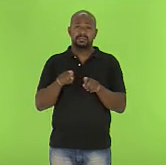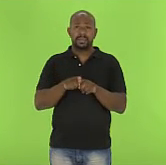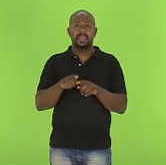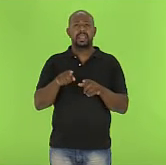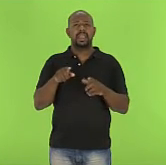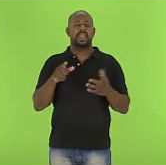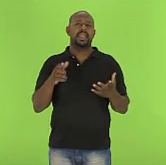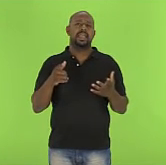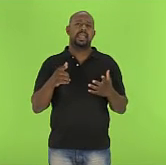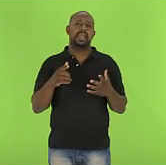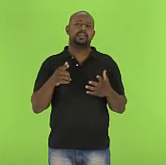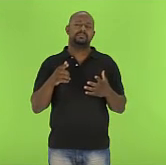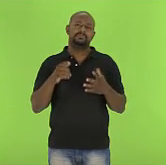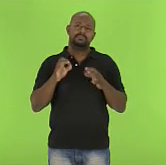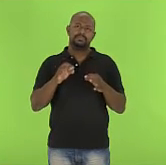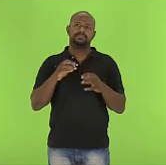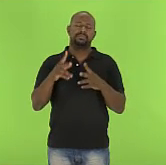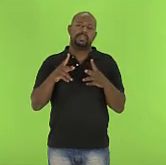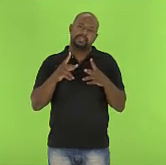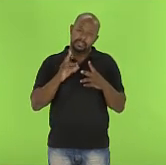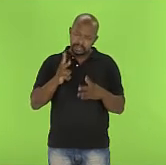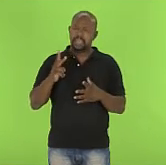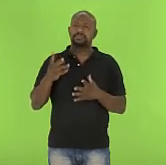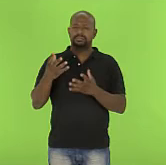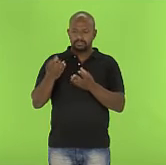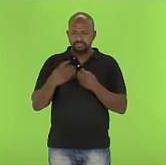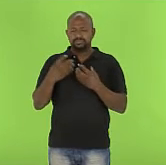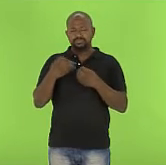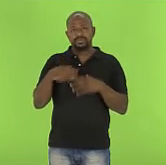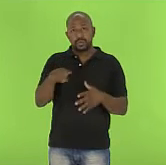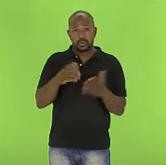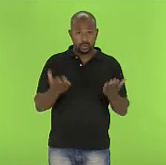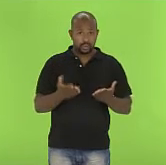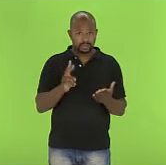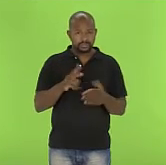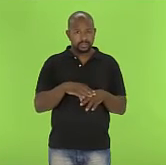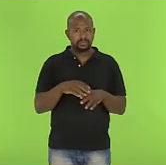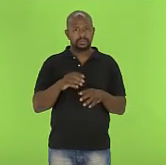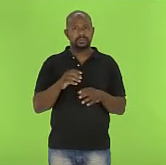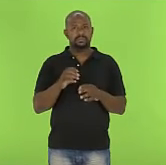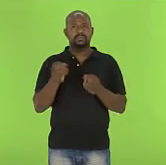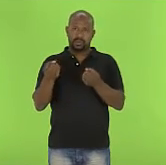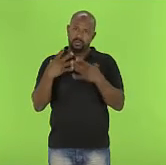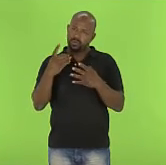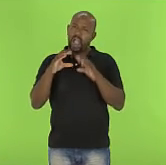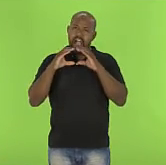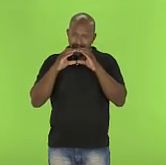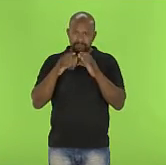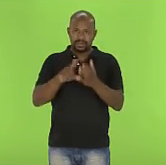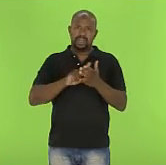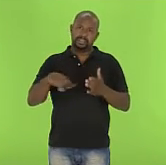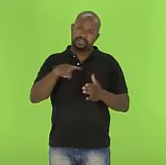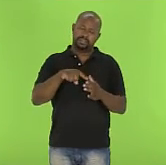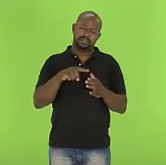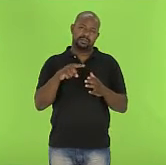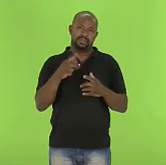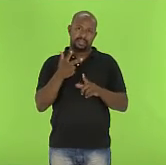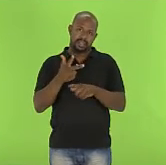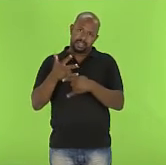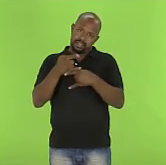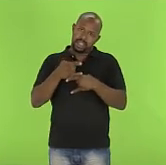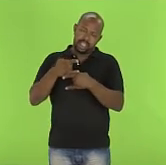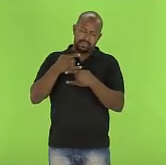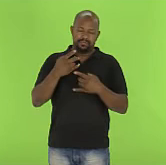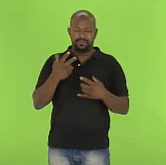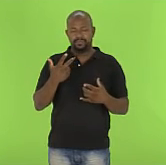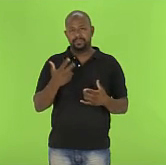que também, né, sempre presente nos nossos ensaios e tal. Hoje, inclusive, a gente comeu Mandou um hambúrguer Um pra hambúrguer gente aqui comer pra antes gente. da live.